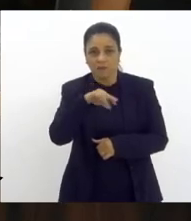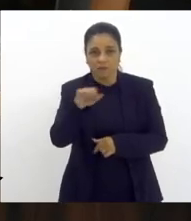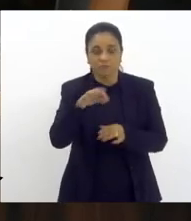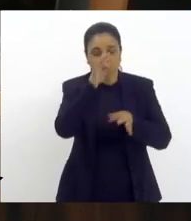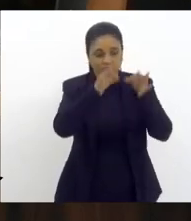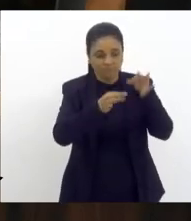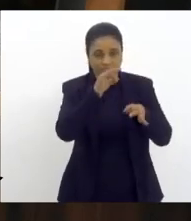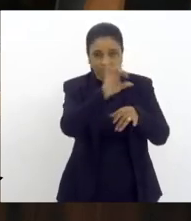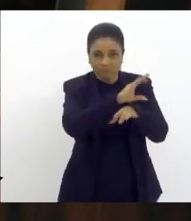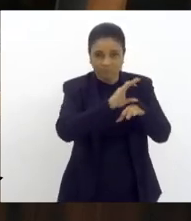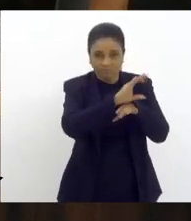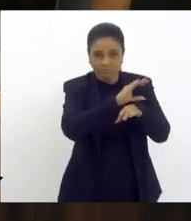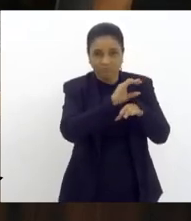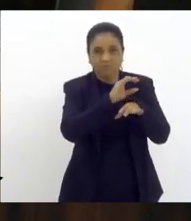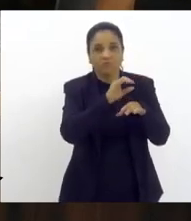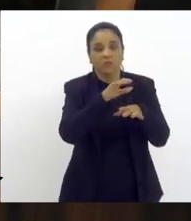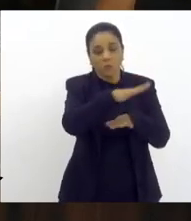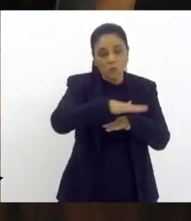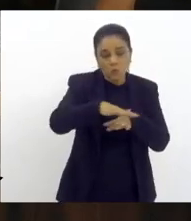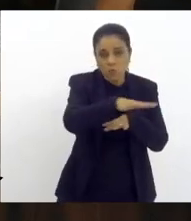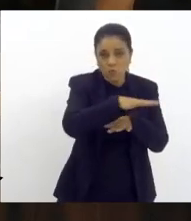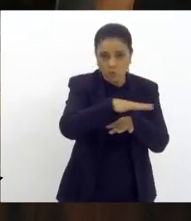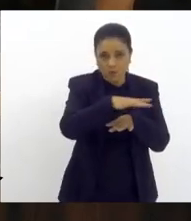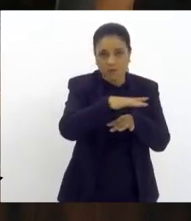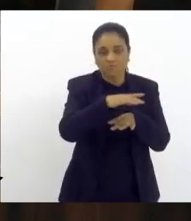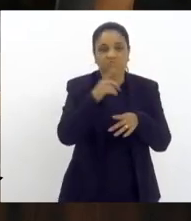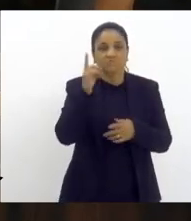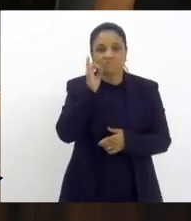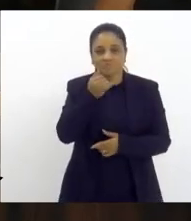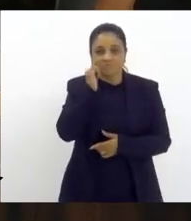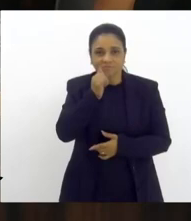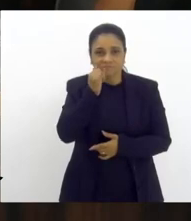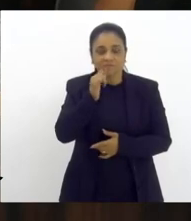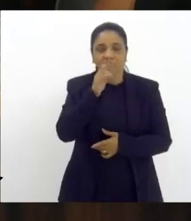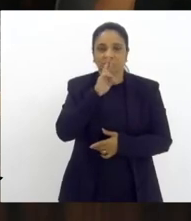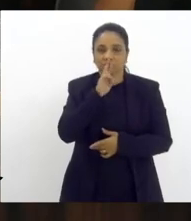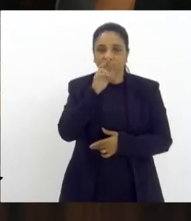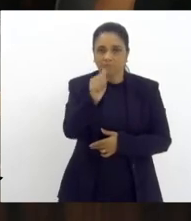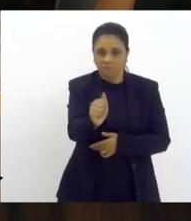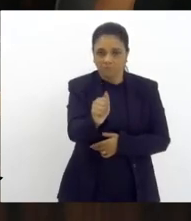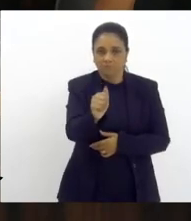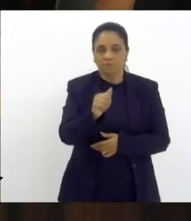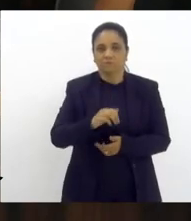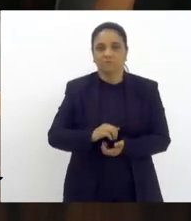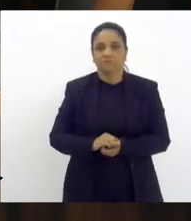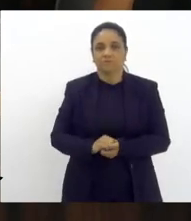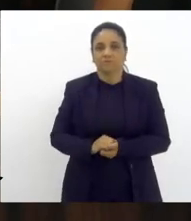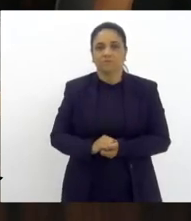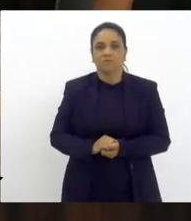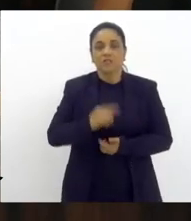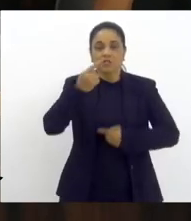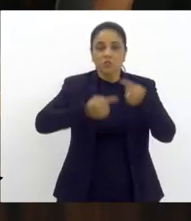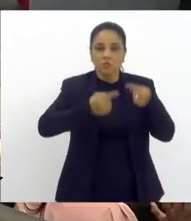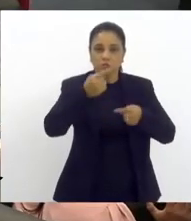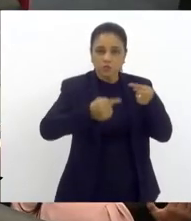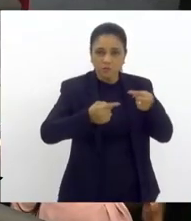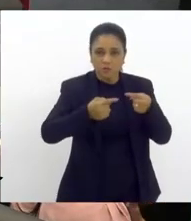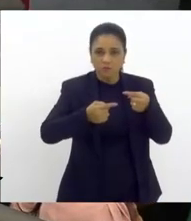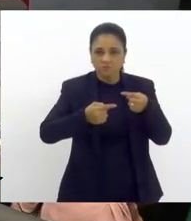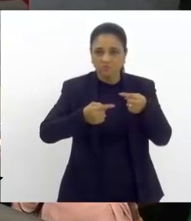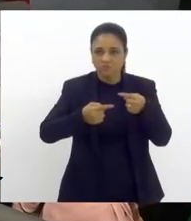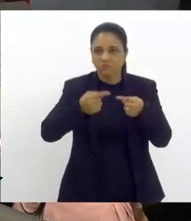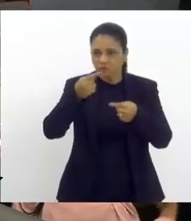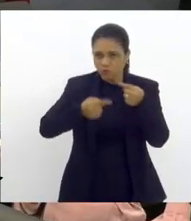de Justiça pela juricicidade relatou Deputado Rodrigo Amorim em discussão